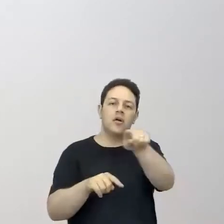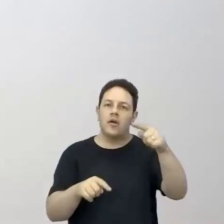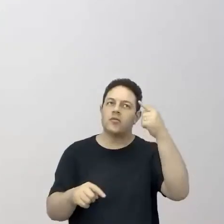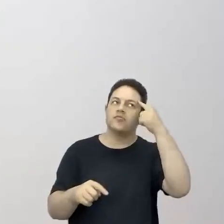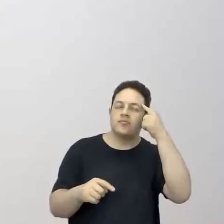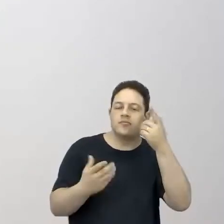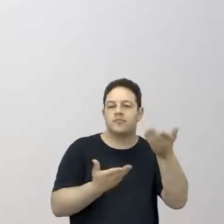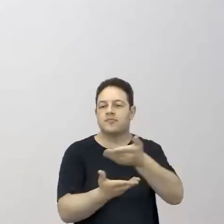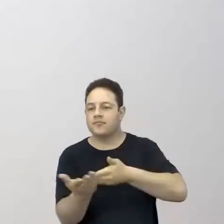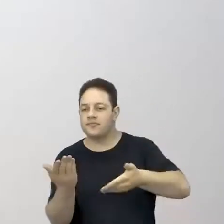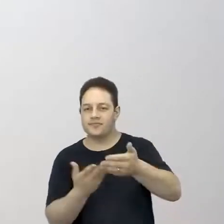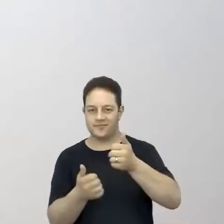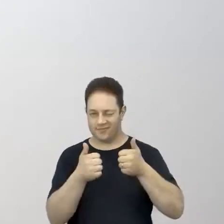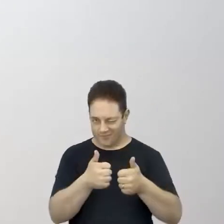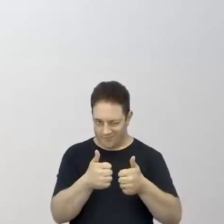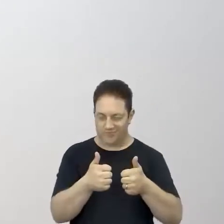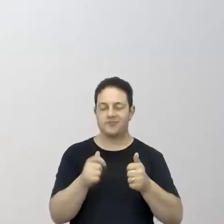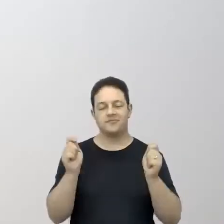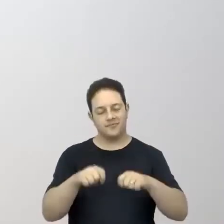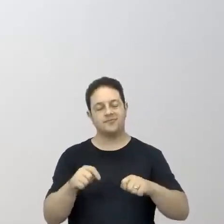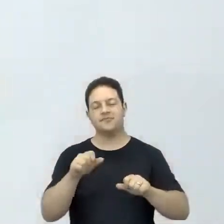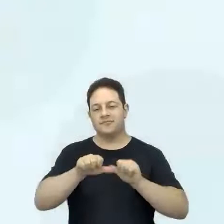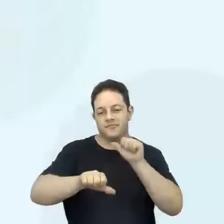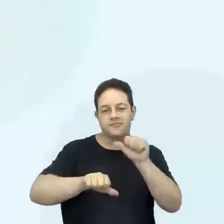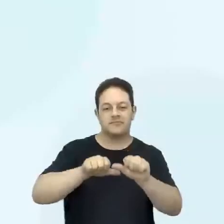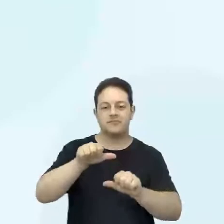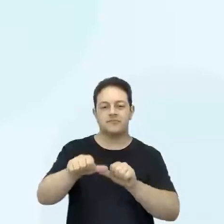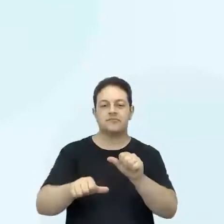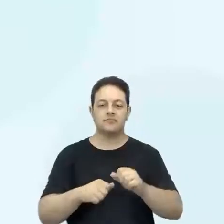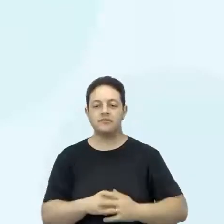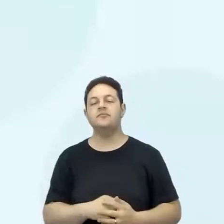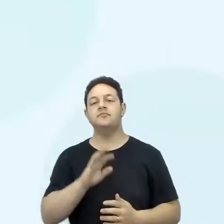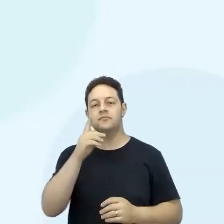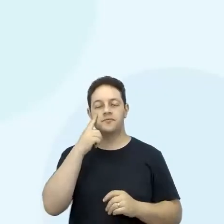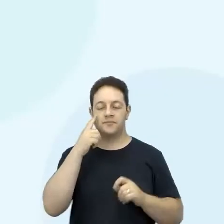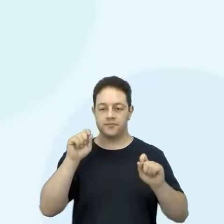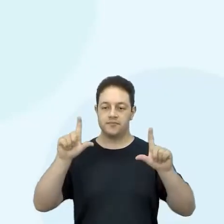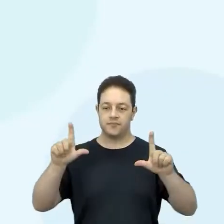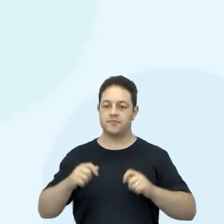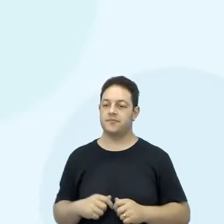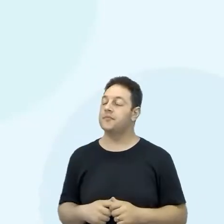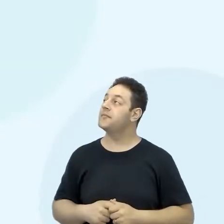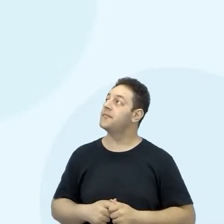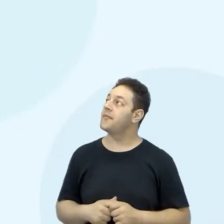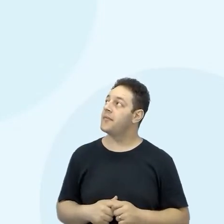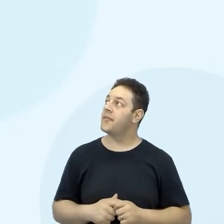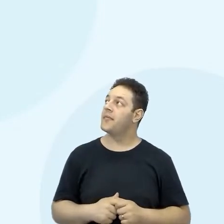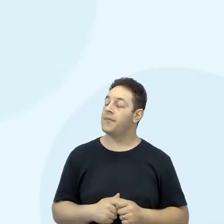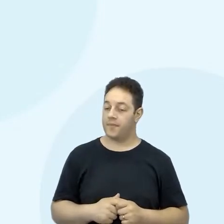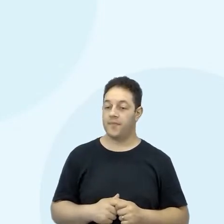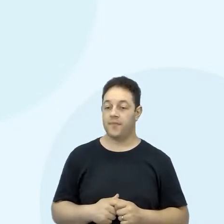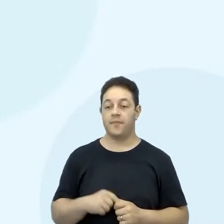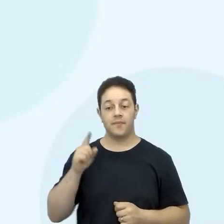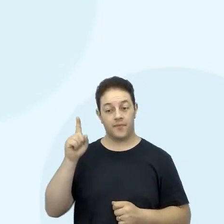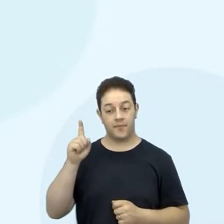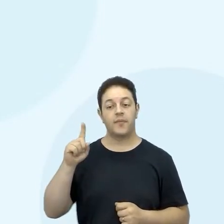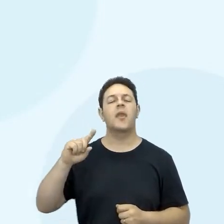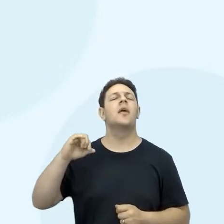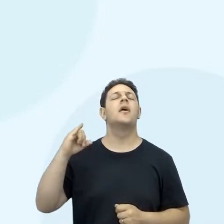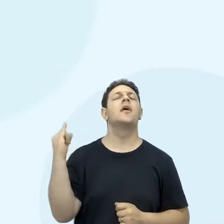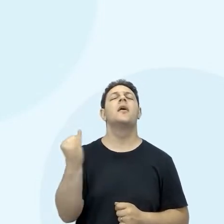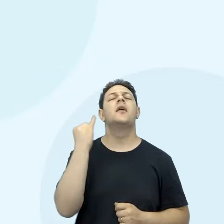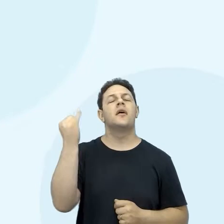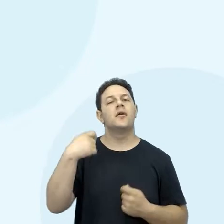em deslocamento, tá certo? Para ter essa mudança. Vamos lá para o slide então. É fundamental também planejar